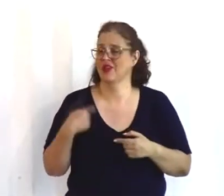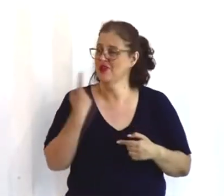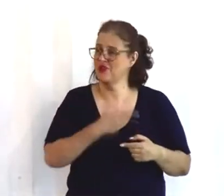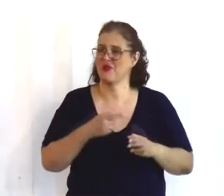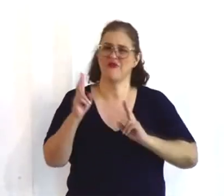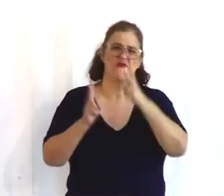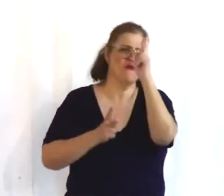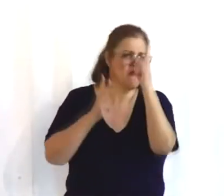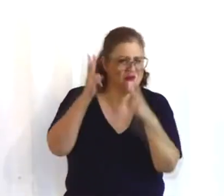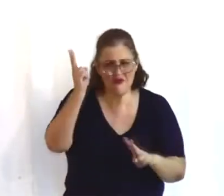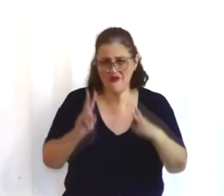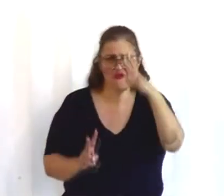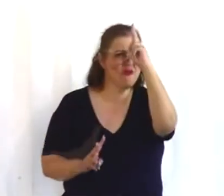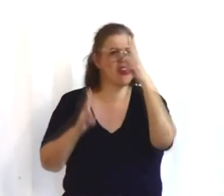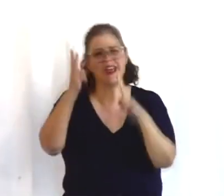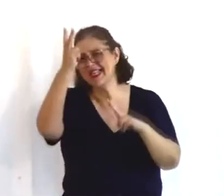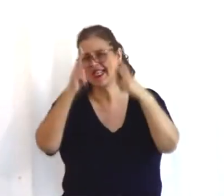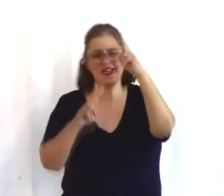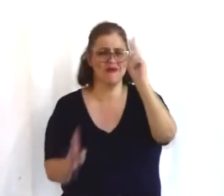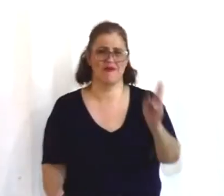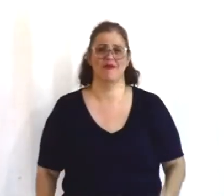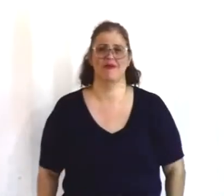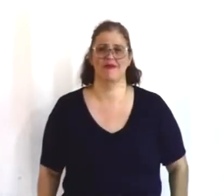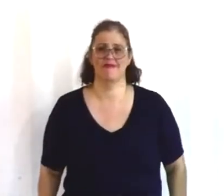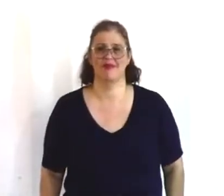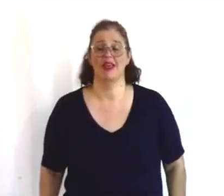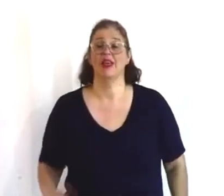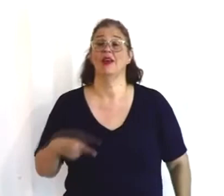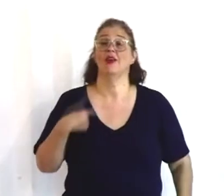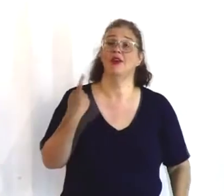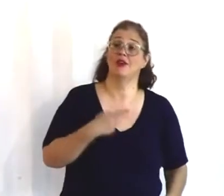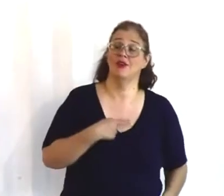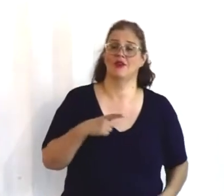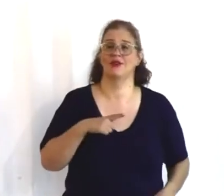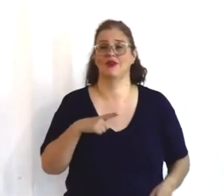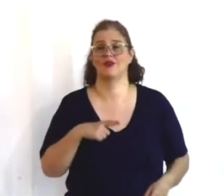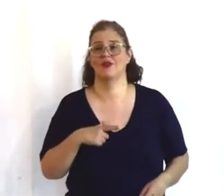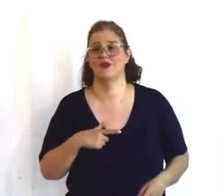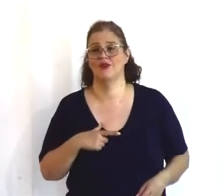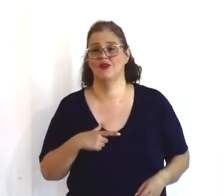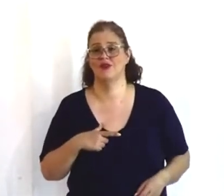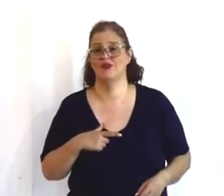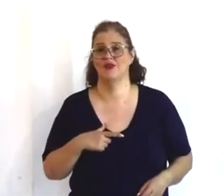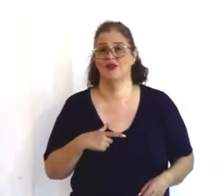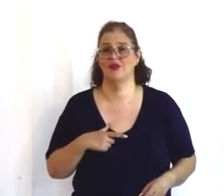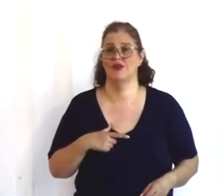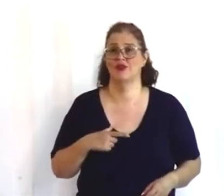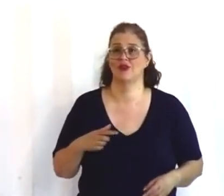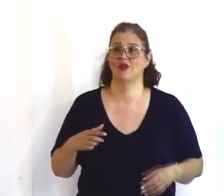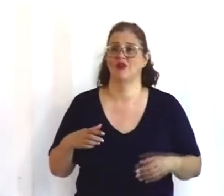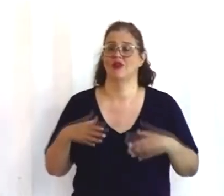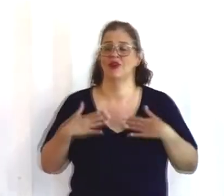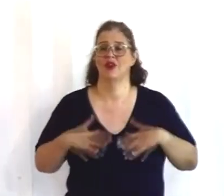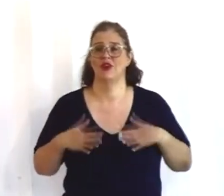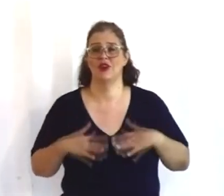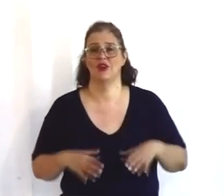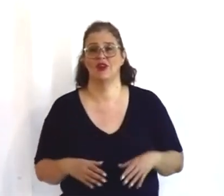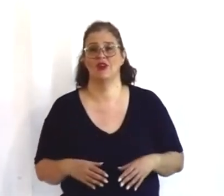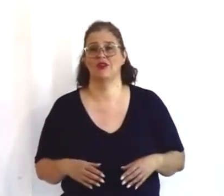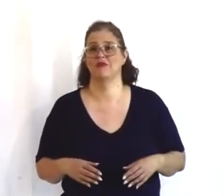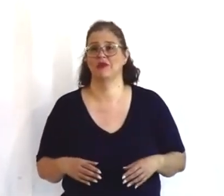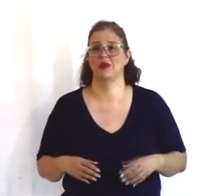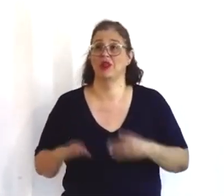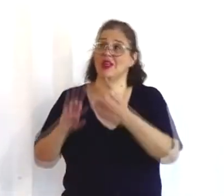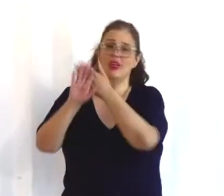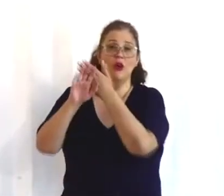vencedores por meio daquele que nos amou. E ele diz que nós teremos com ele, não pense uma autoridade agora excluída de Cristo. Sem Cristo